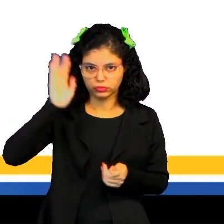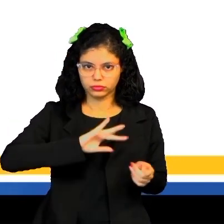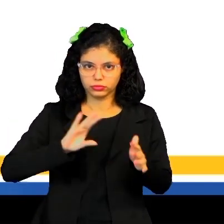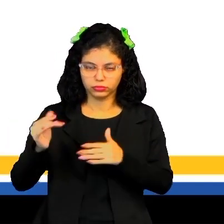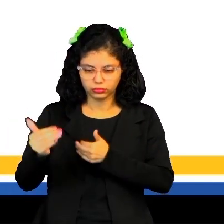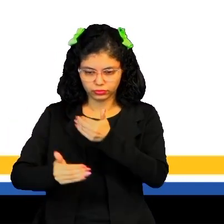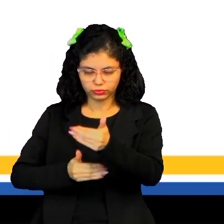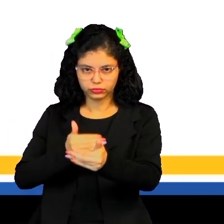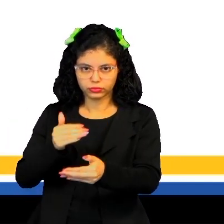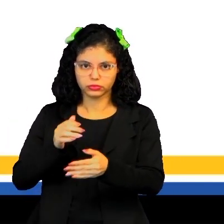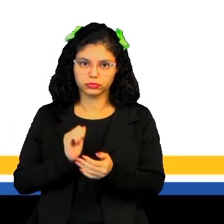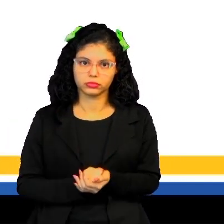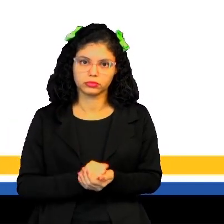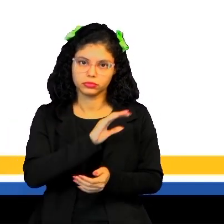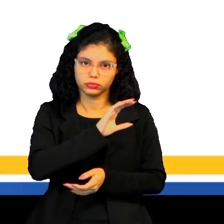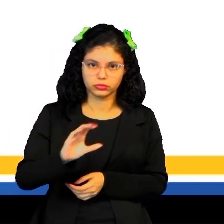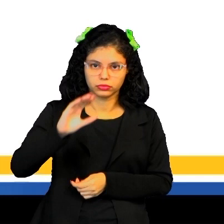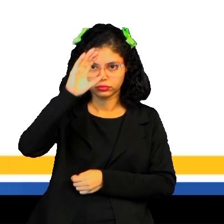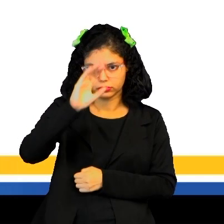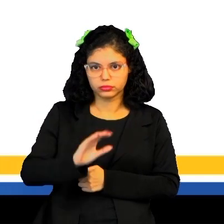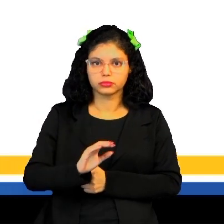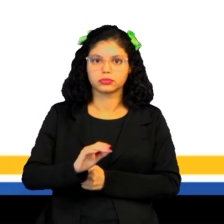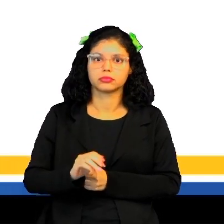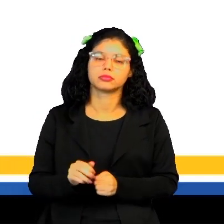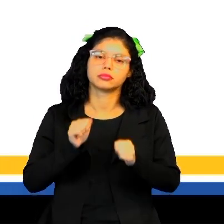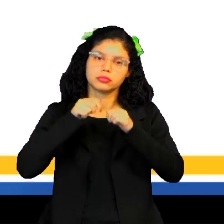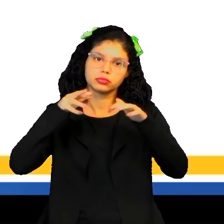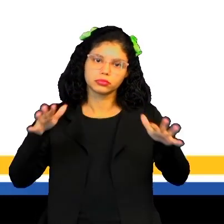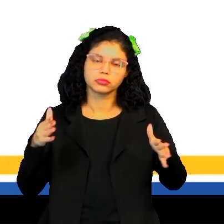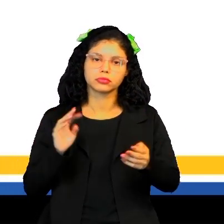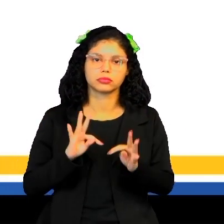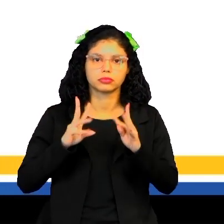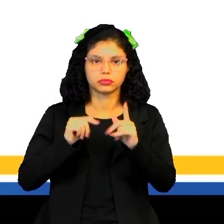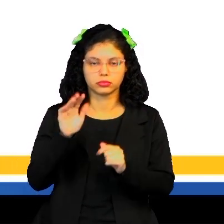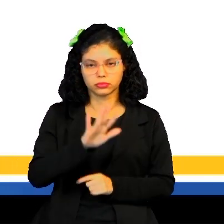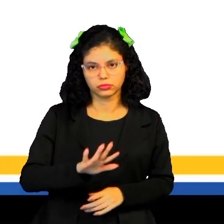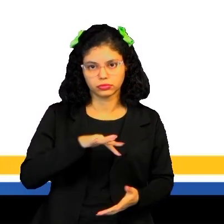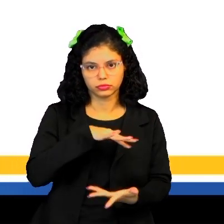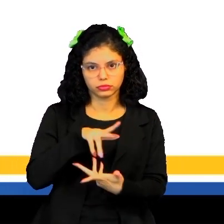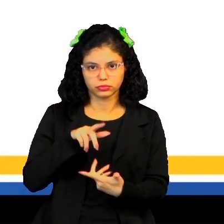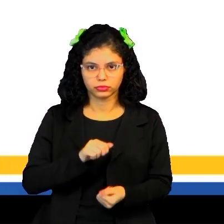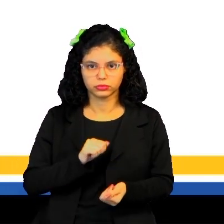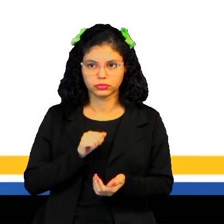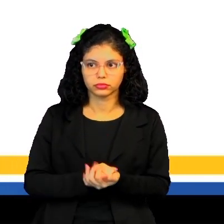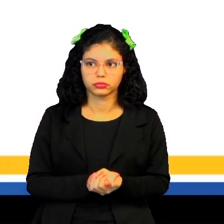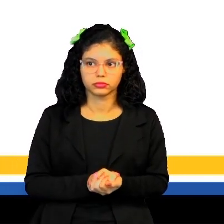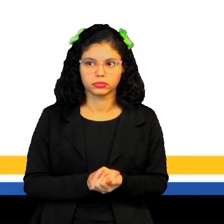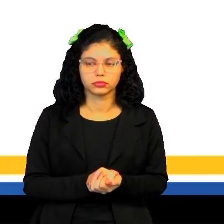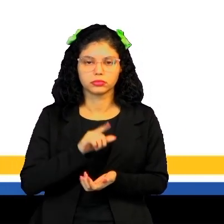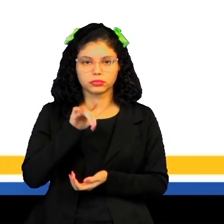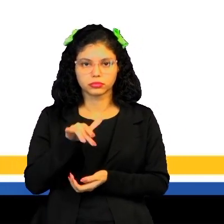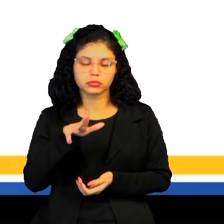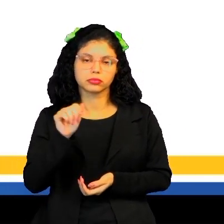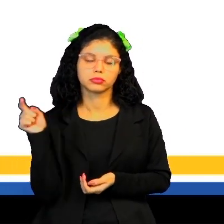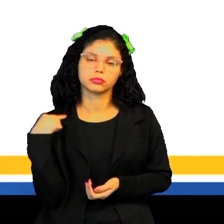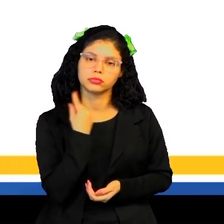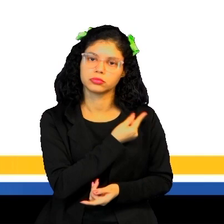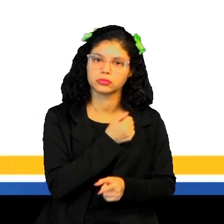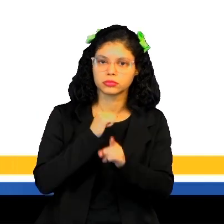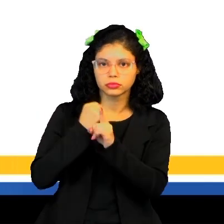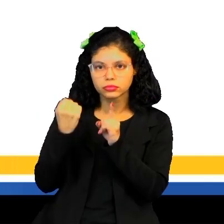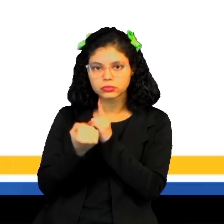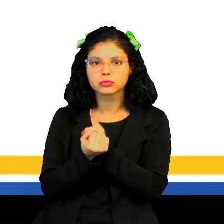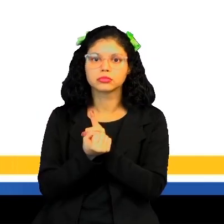através da Igreja Católica, né, que é o que se espalha por todo o mundo e que deixa o legado para a nossa